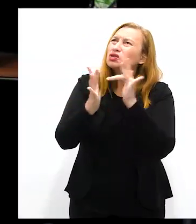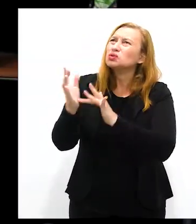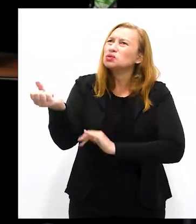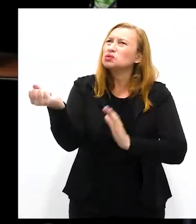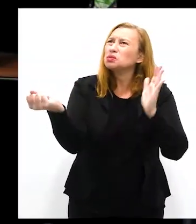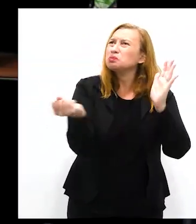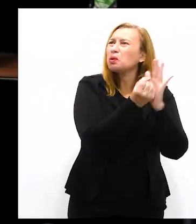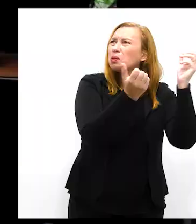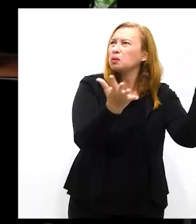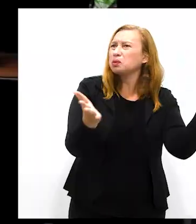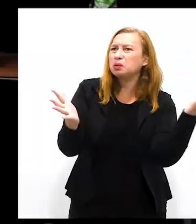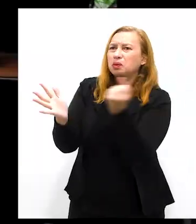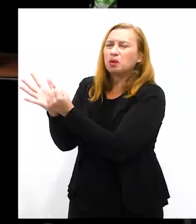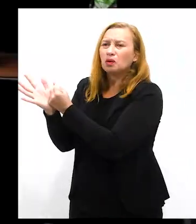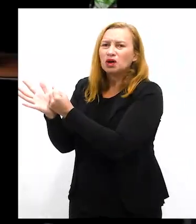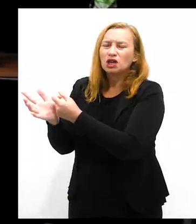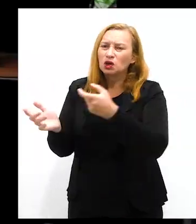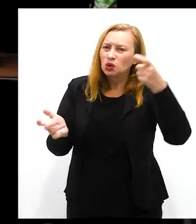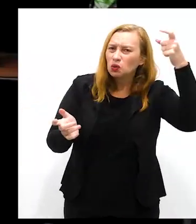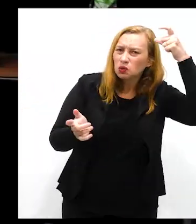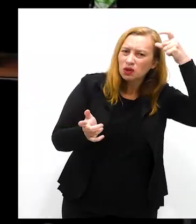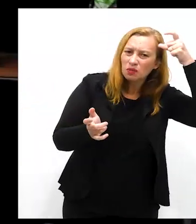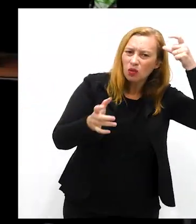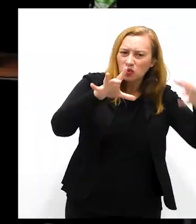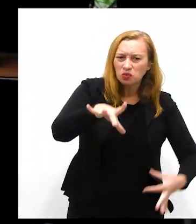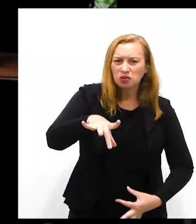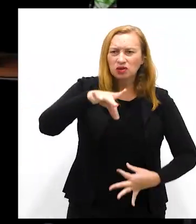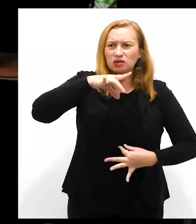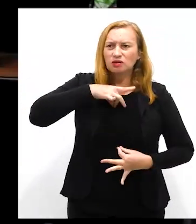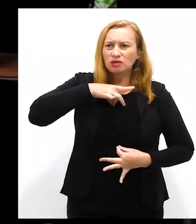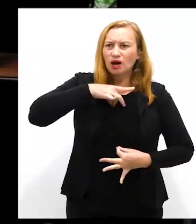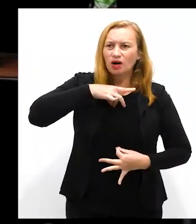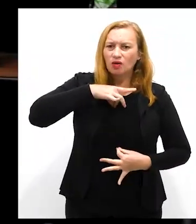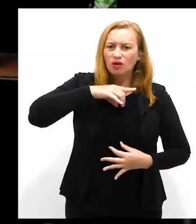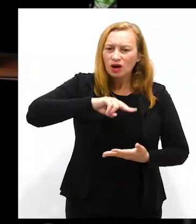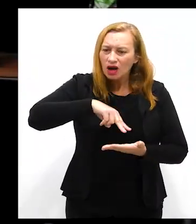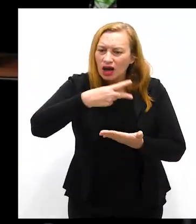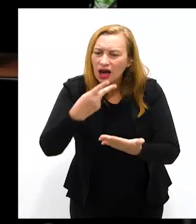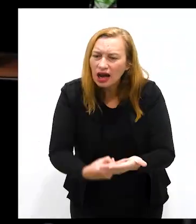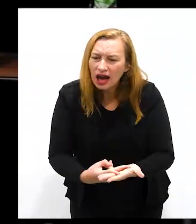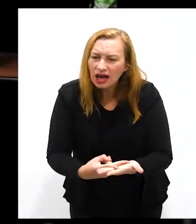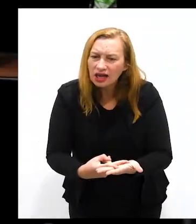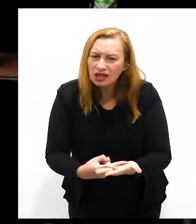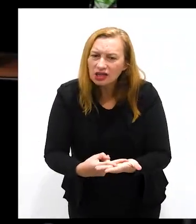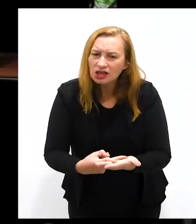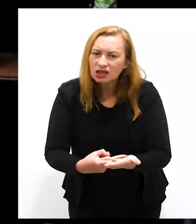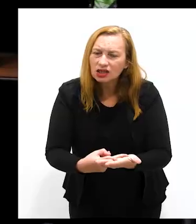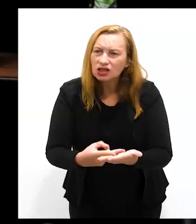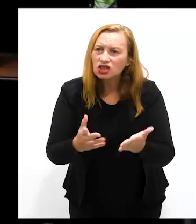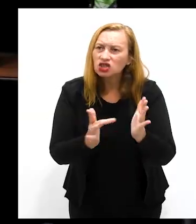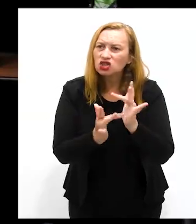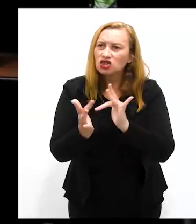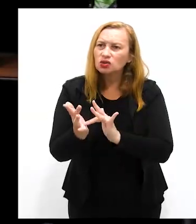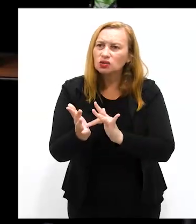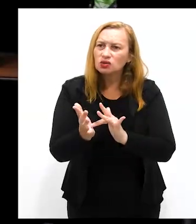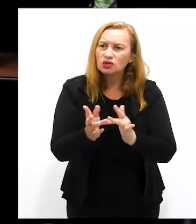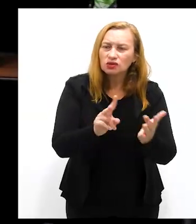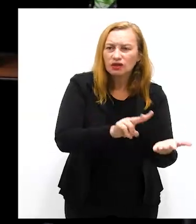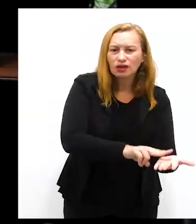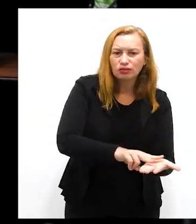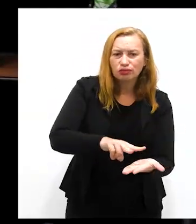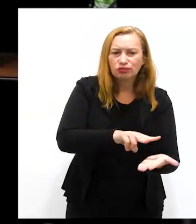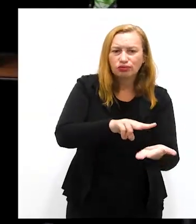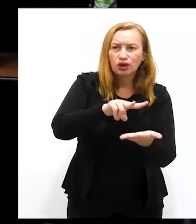Cristo que o demônio, o ator que era possível o demônio, ele cai e Jesus faz... ele levitar.